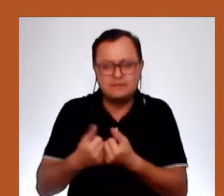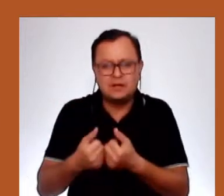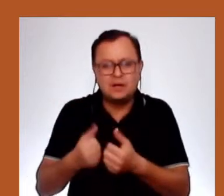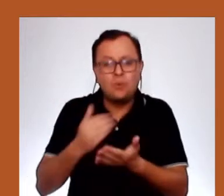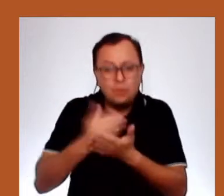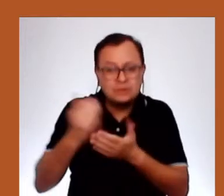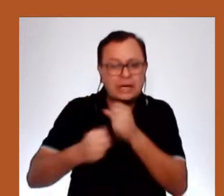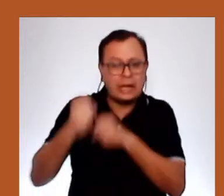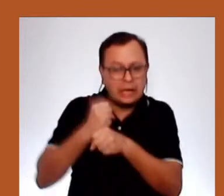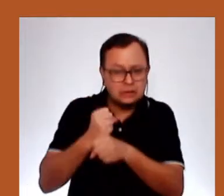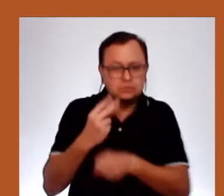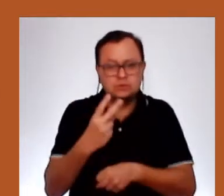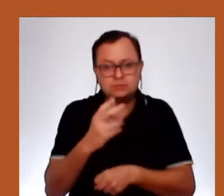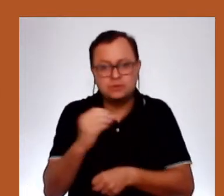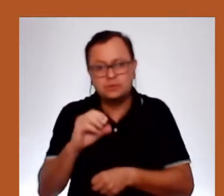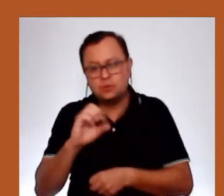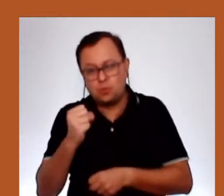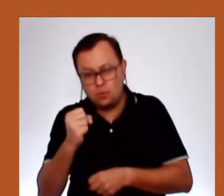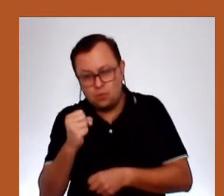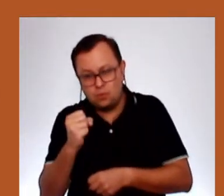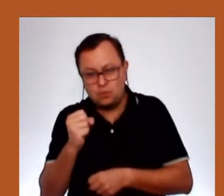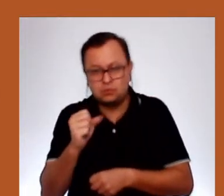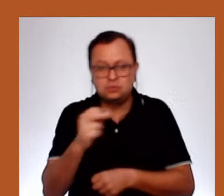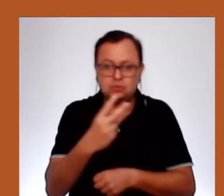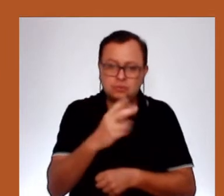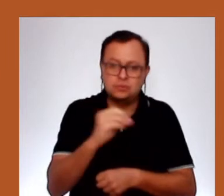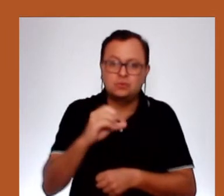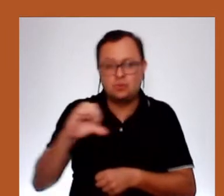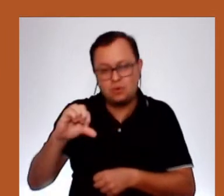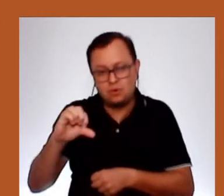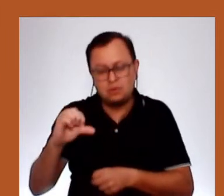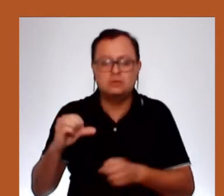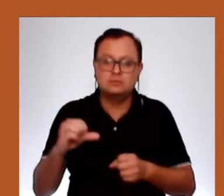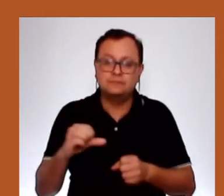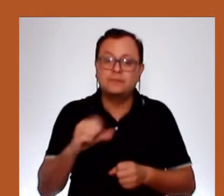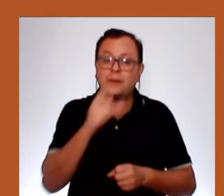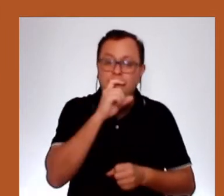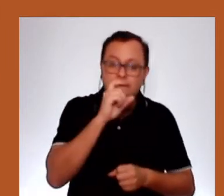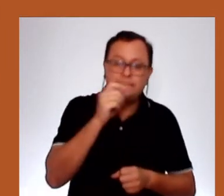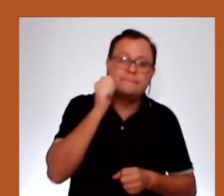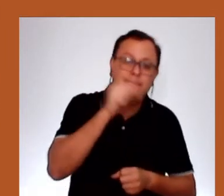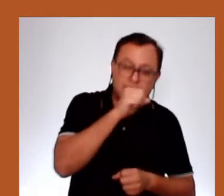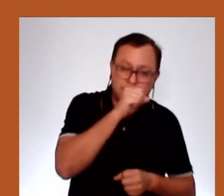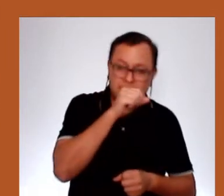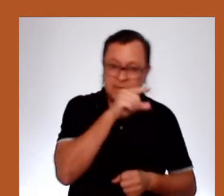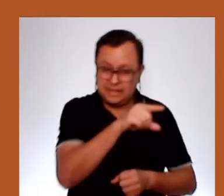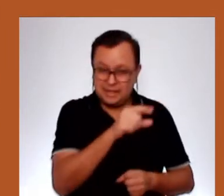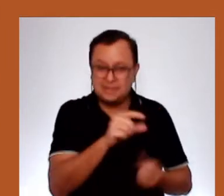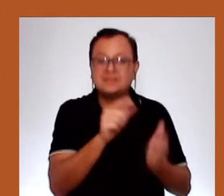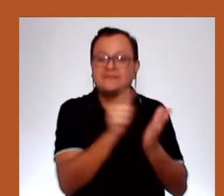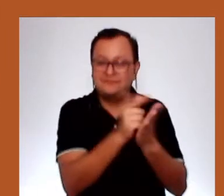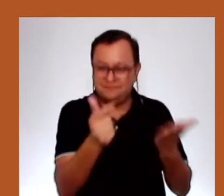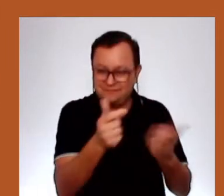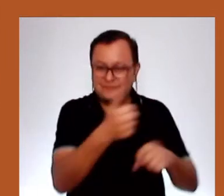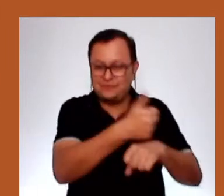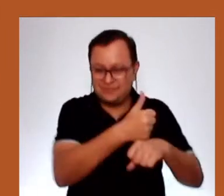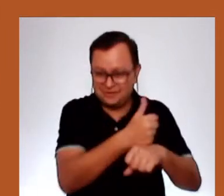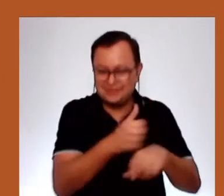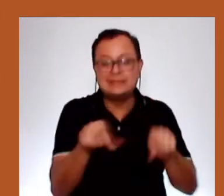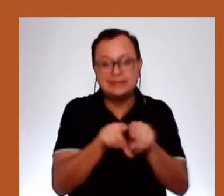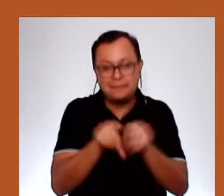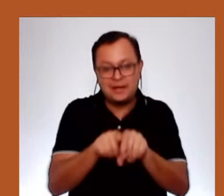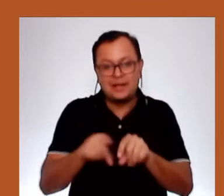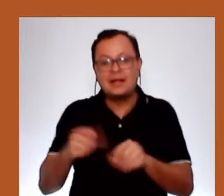2009. Eu sou filha de 2 jornalistas, virei jornalista, casei com outro, então aqui em casa é essa reprodução em cativeiro